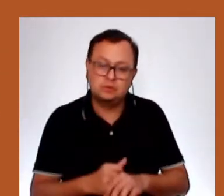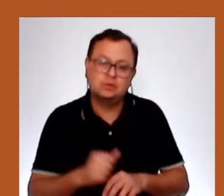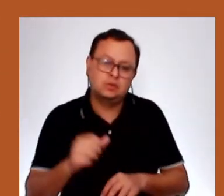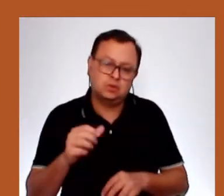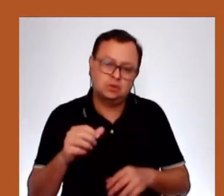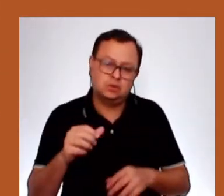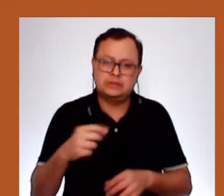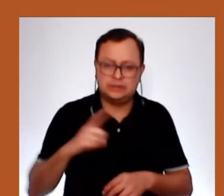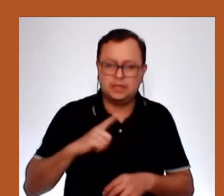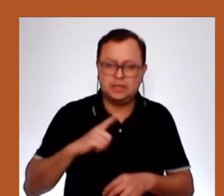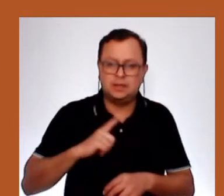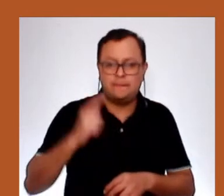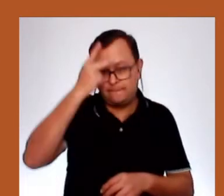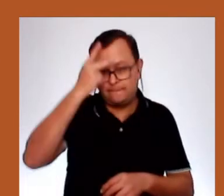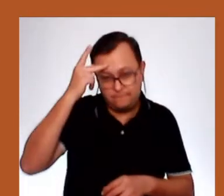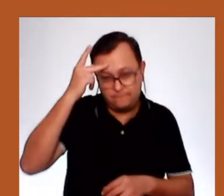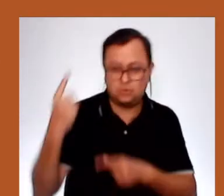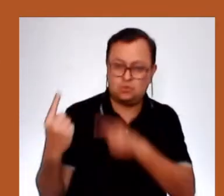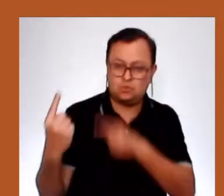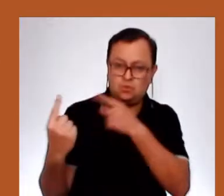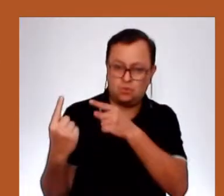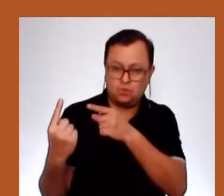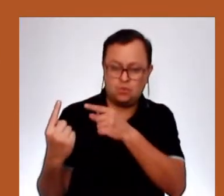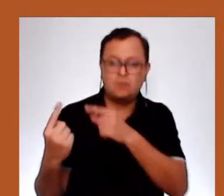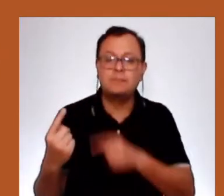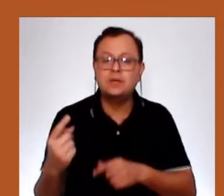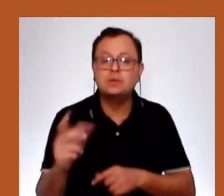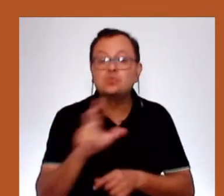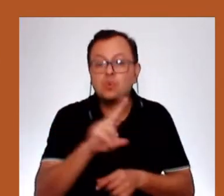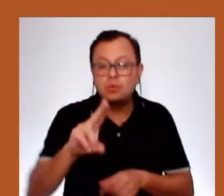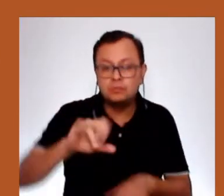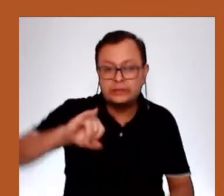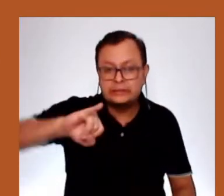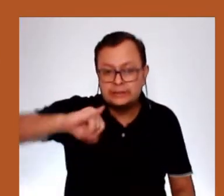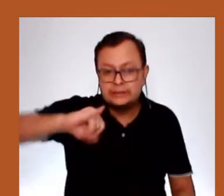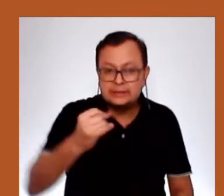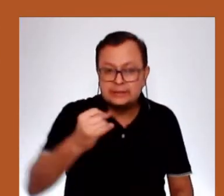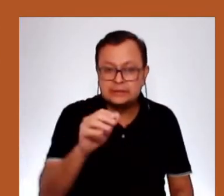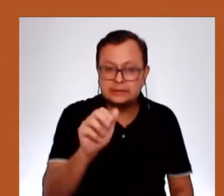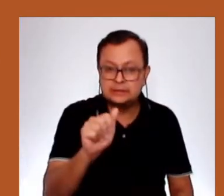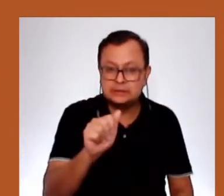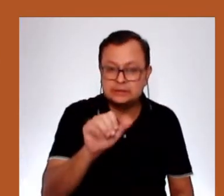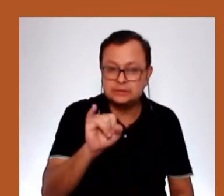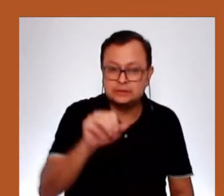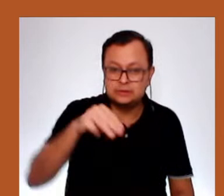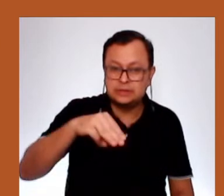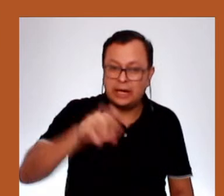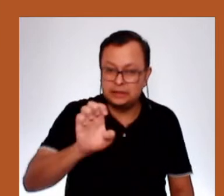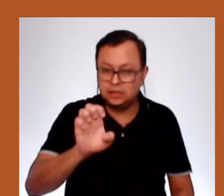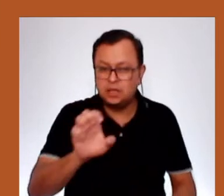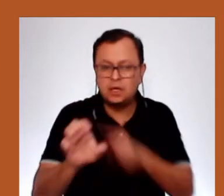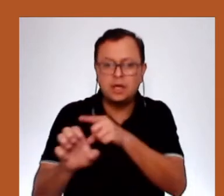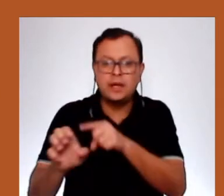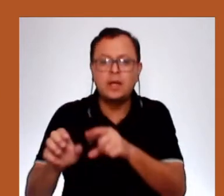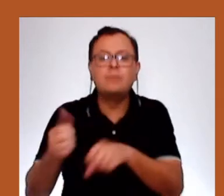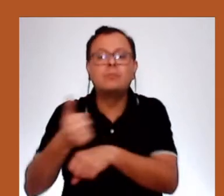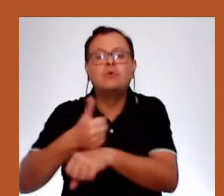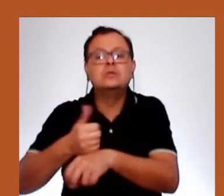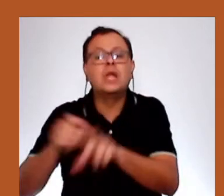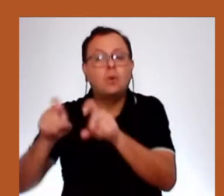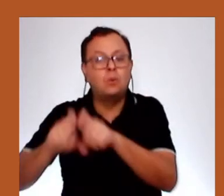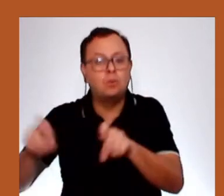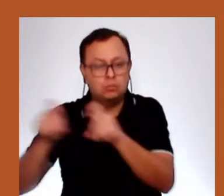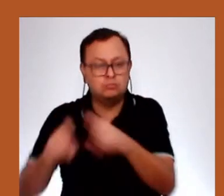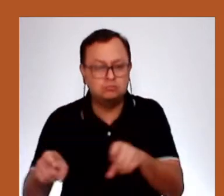na lógica do hospital, uma pessoa muito querida, que é o Jaime, que é um profissional da TI. E no último dia, ele está